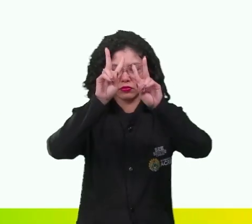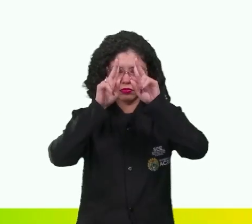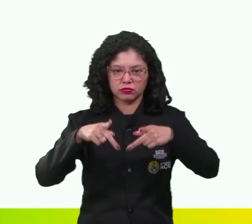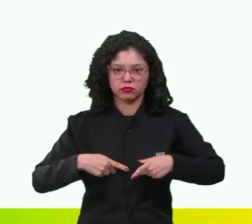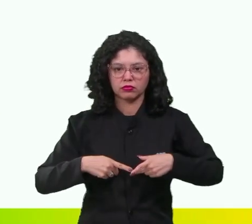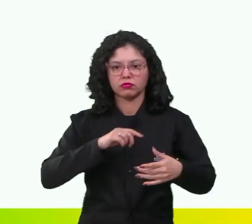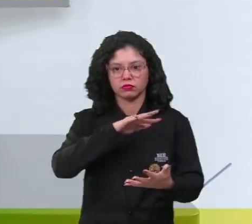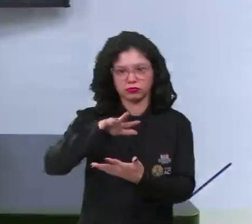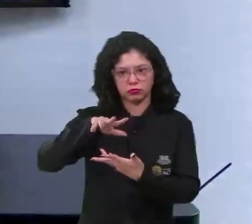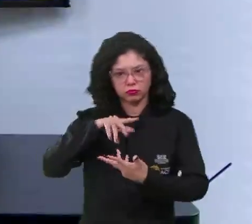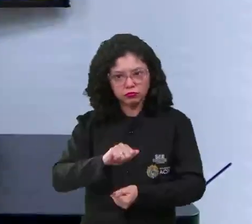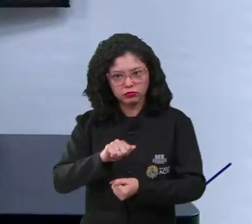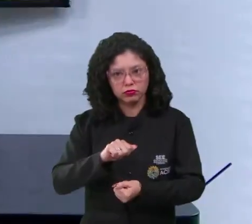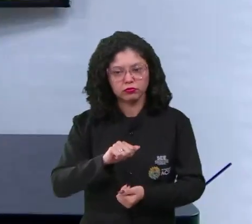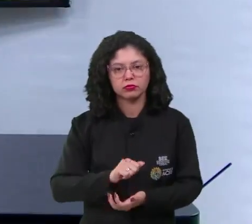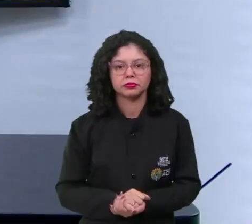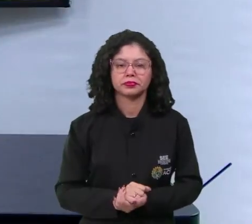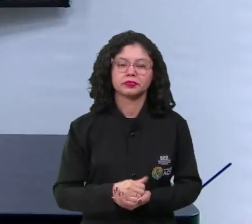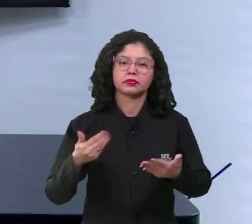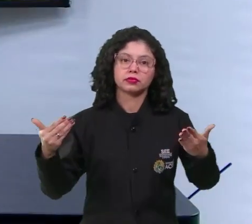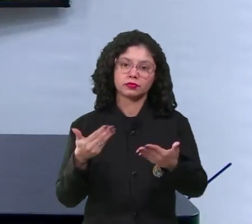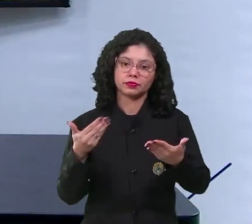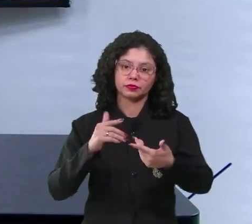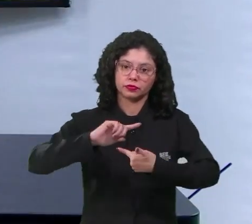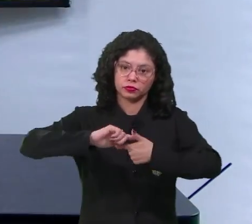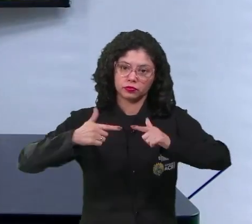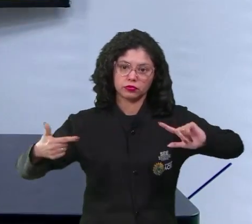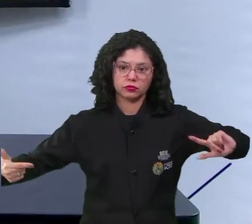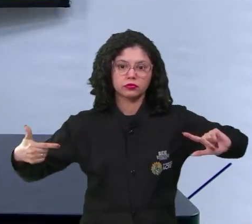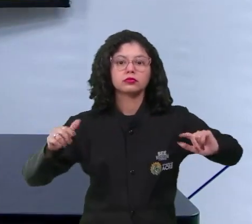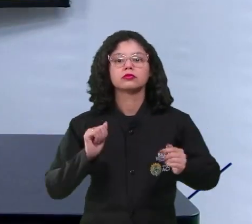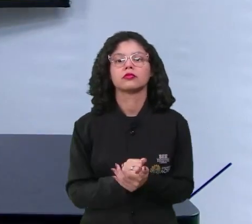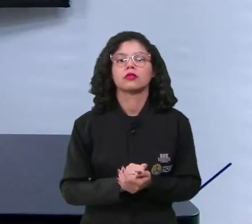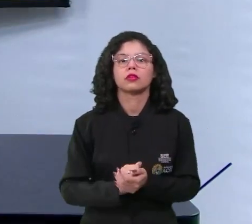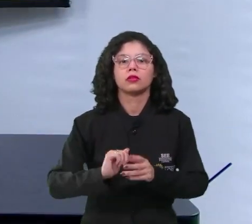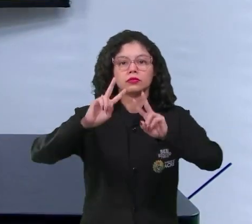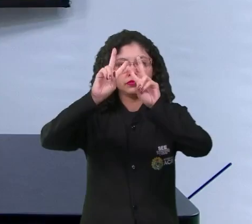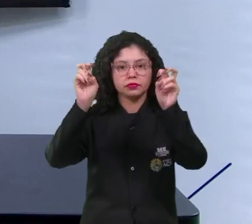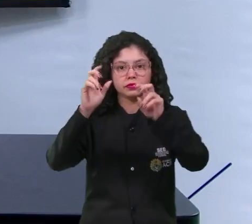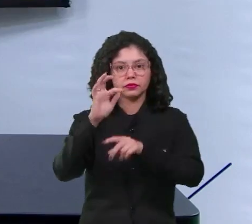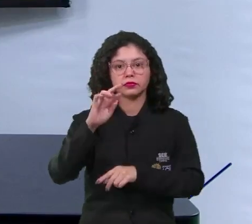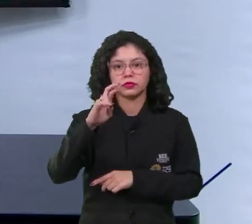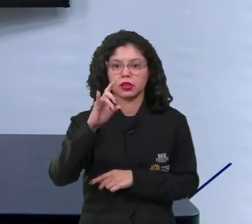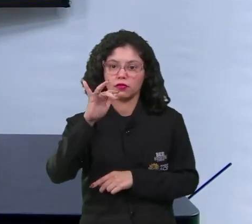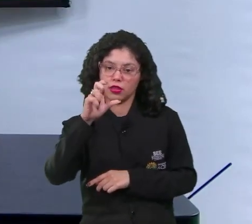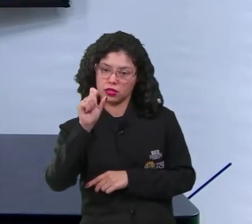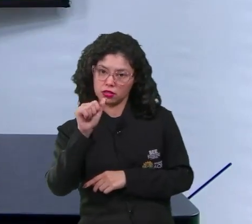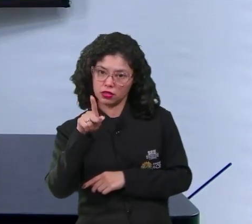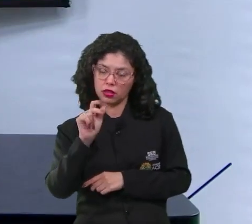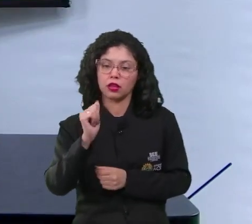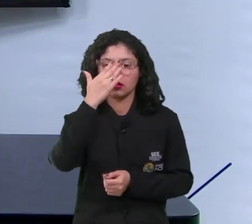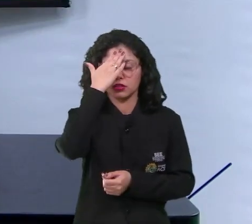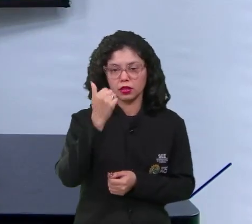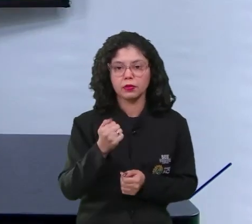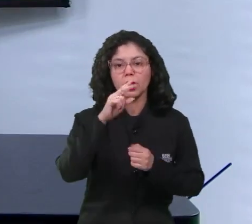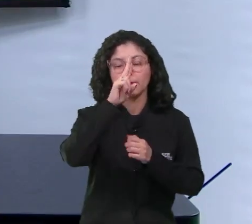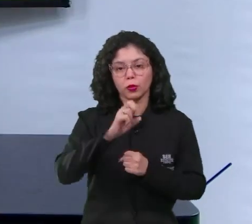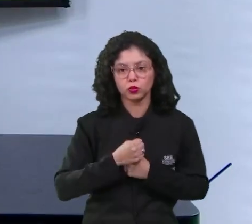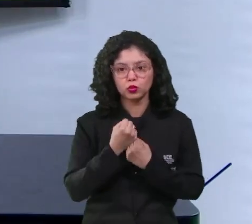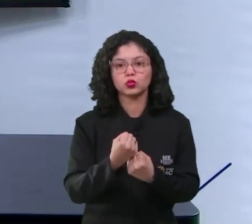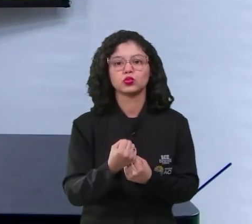na Terra. E aí, com a modernidade, principalmente com as teorias de Francis Bacon, que dizia que saber é